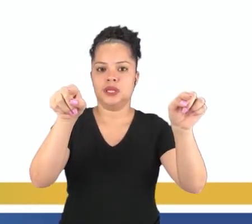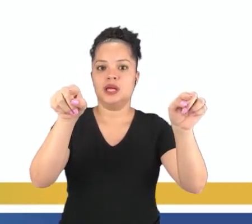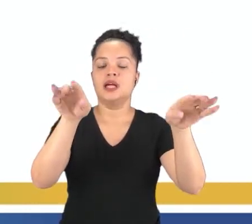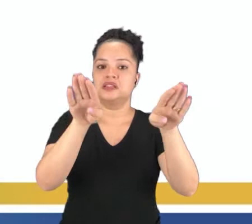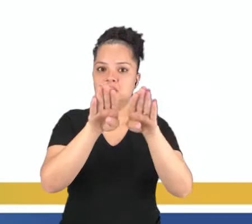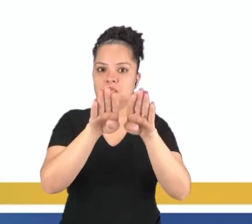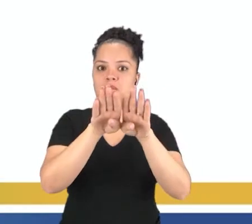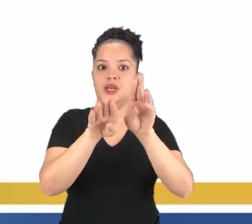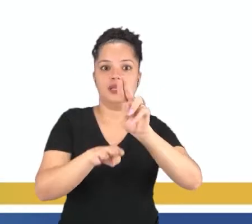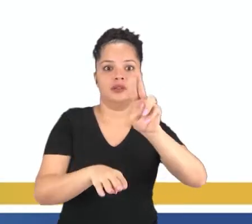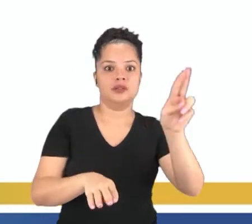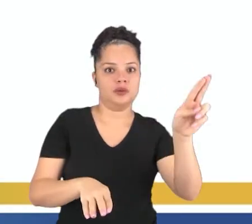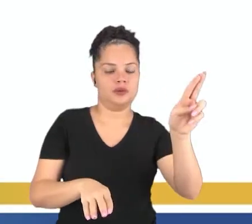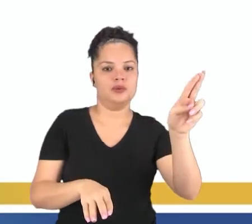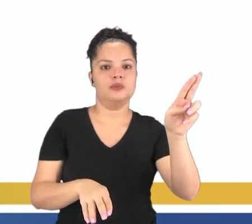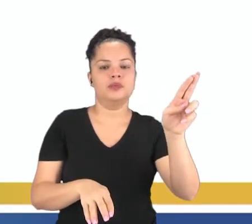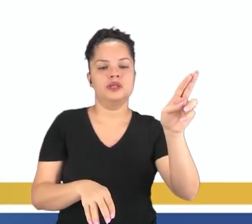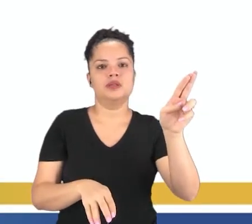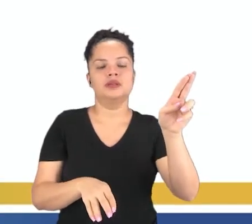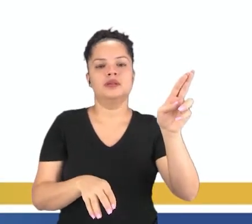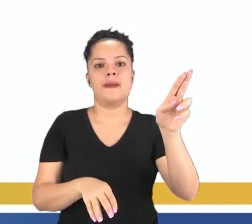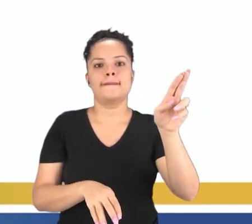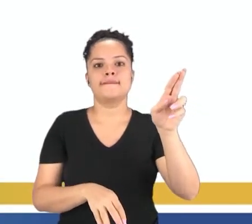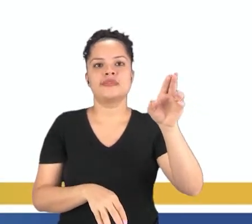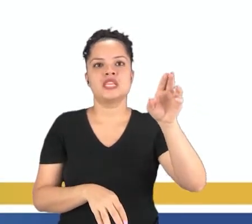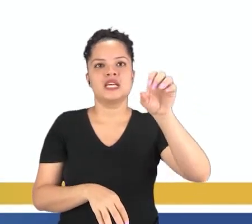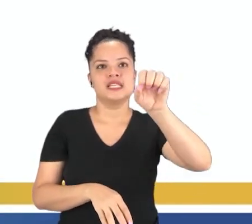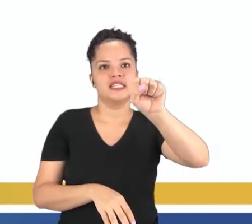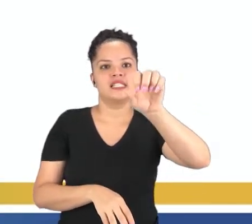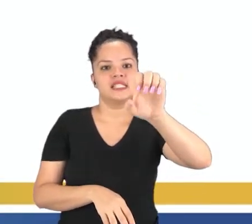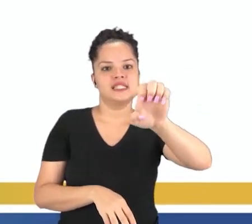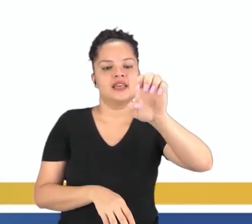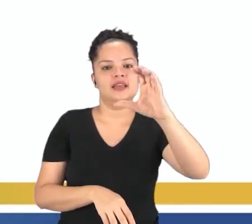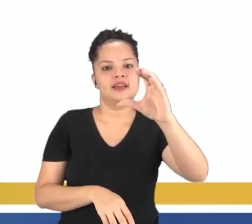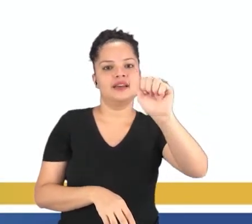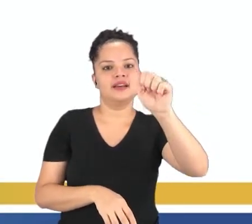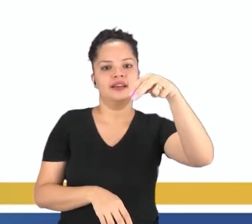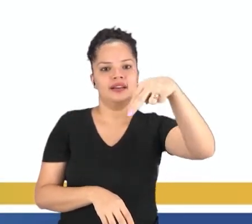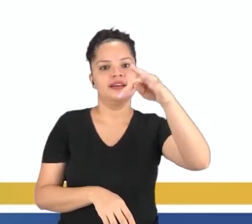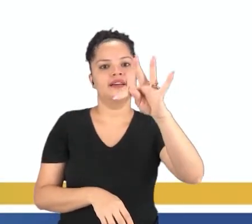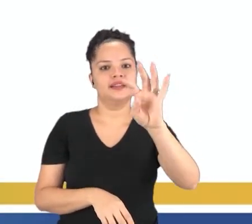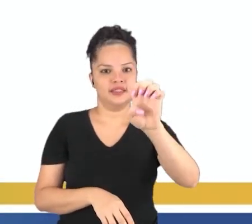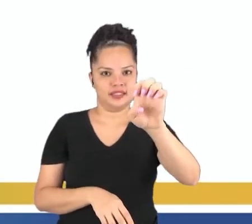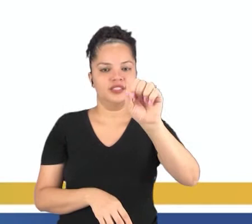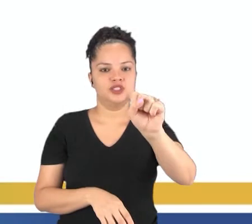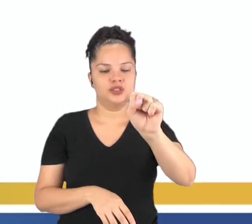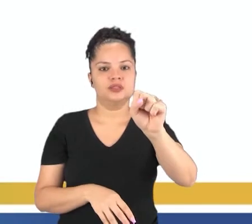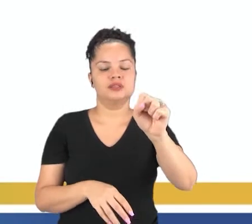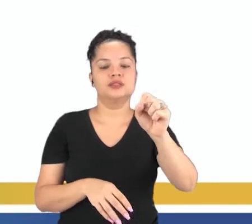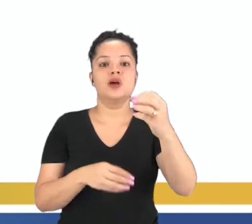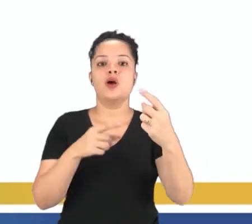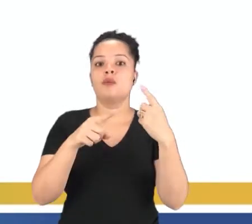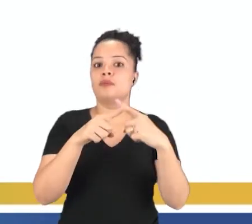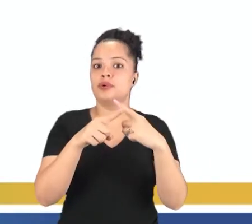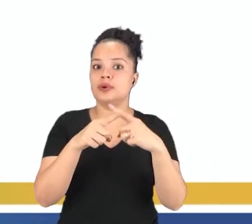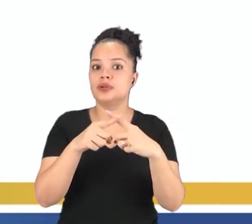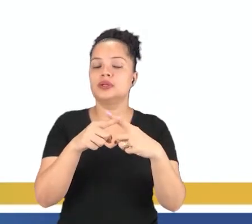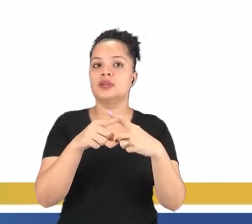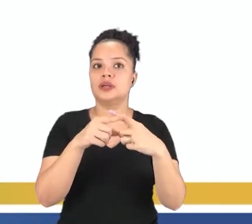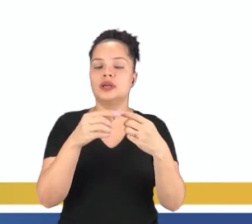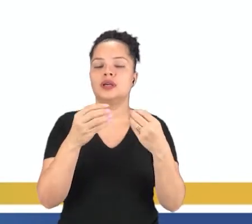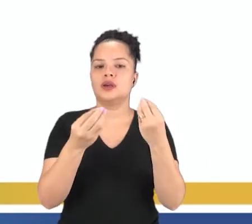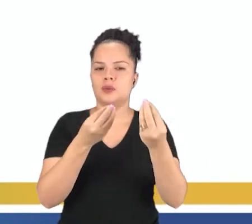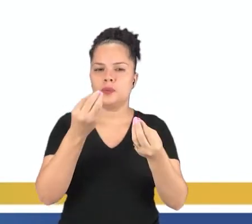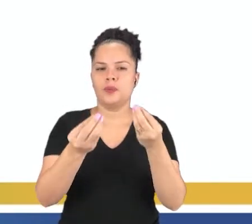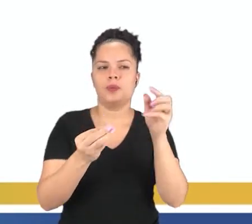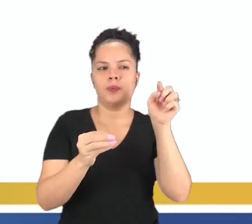são chamadas de circunferências secantes. Ou seja, secantes é a posição relativa entre